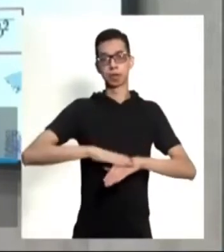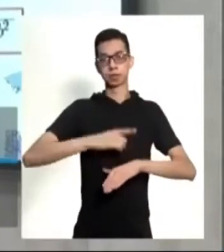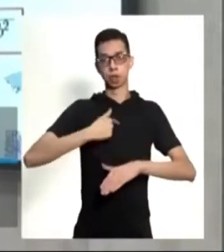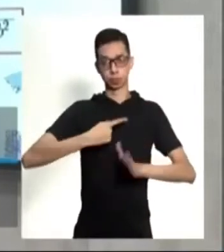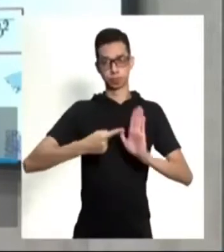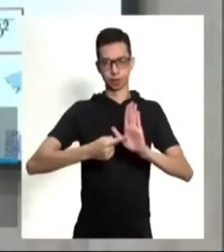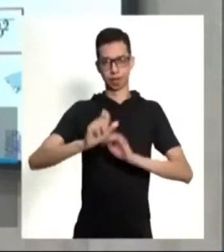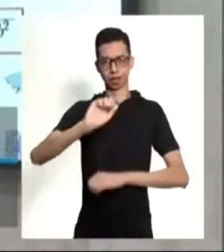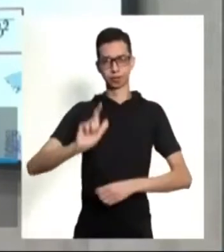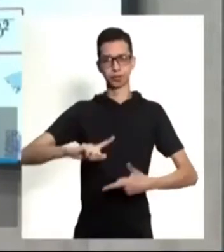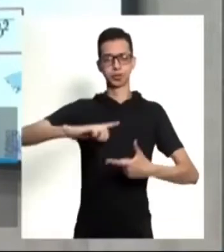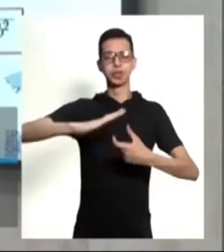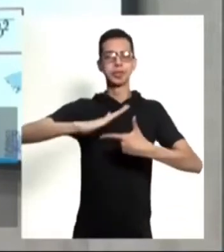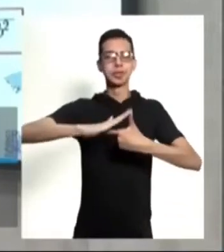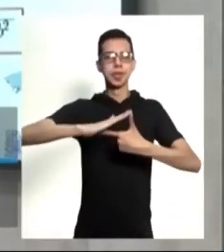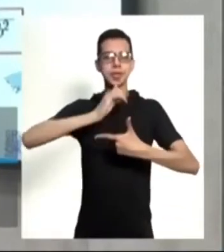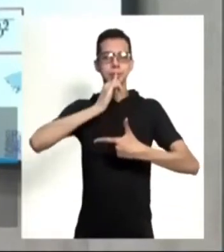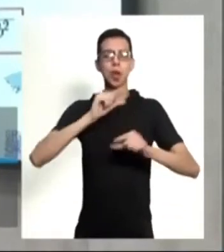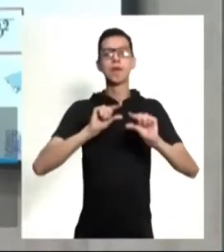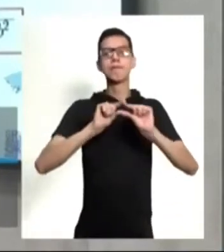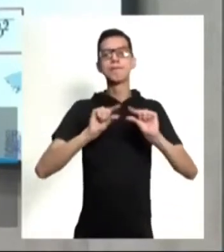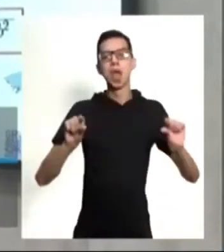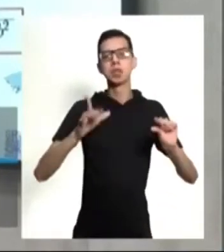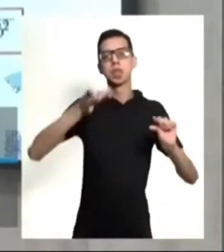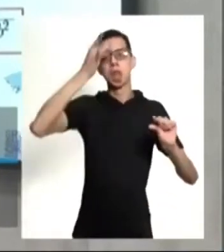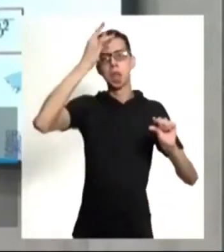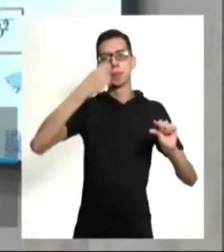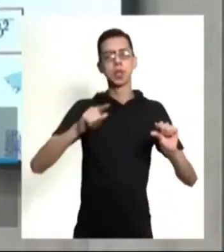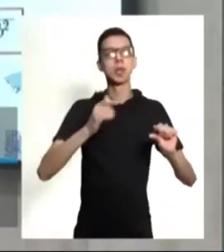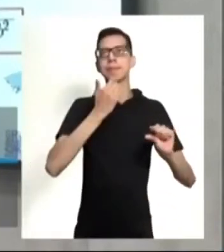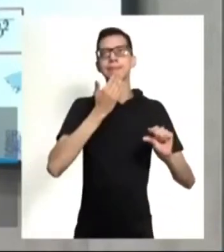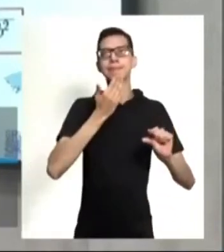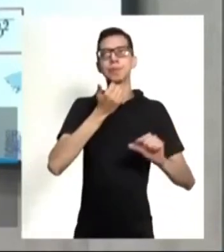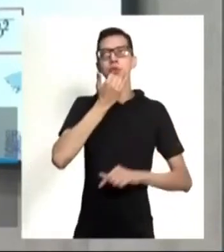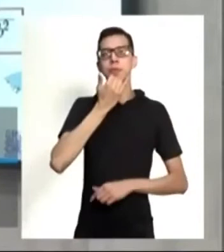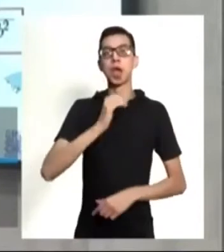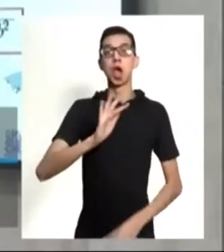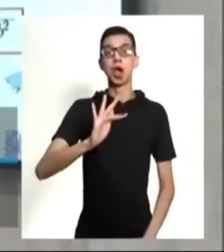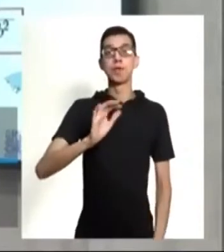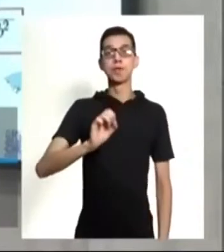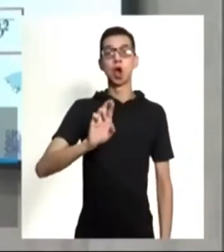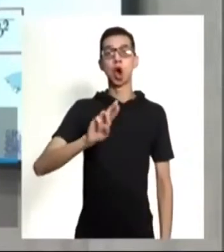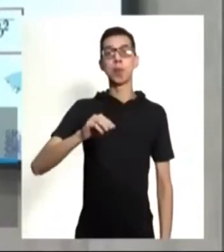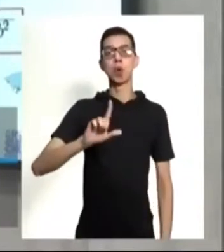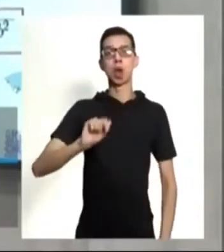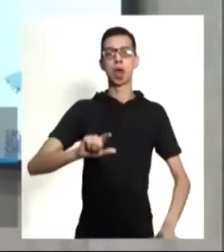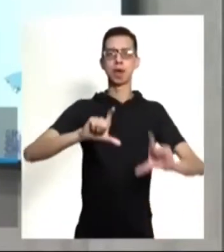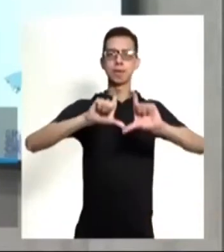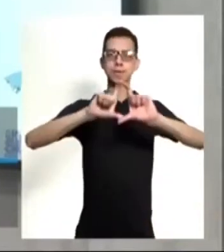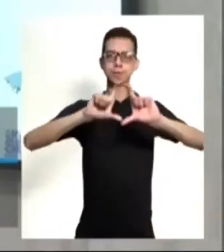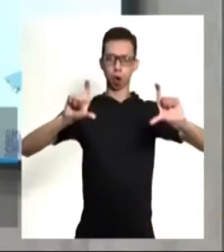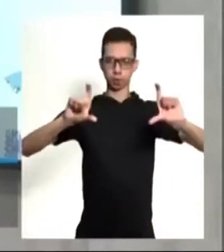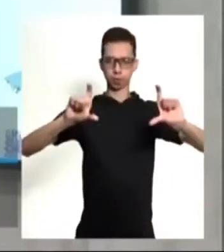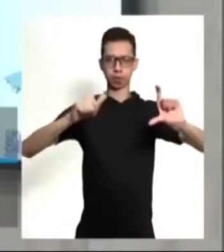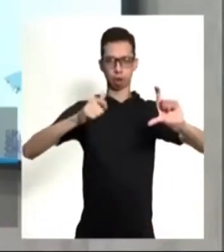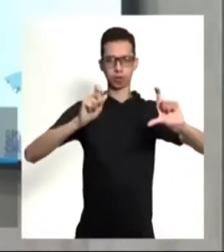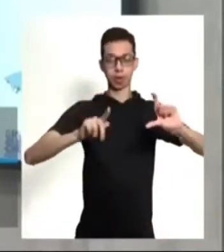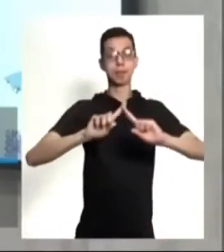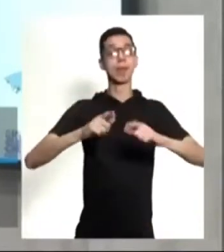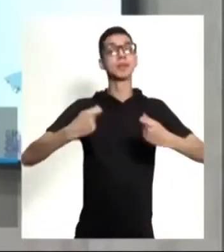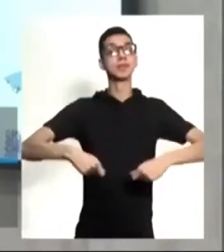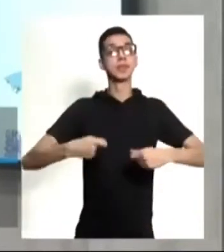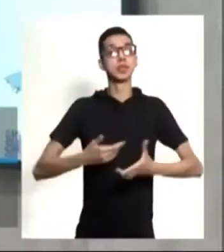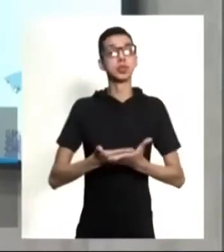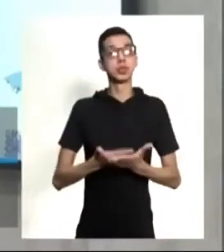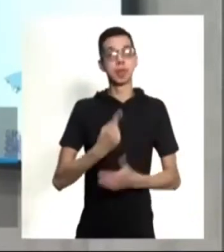Ou melhor, essa frase não. Essa fórmula, beleza? Mas eu vou precisar dela para provar uma outra aqui, ó. Estudando a diagonal da